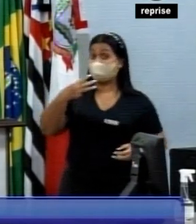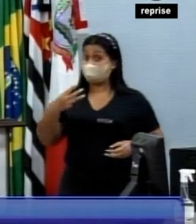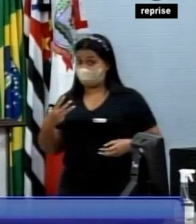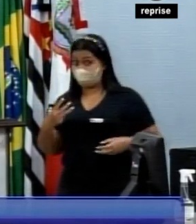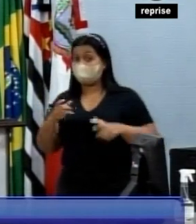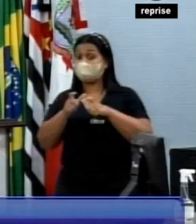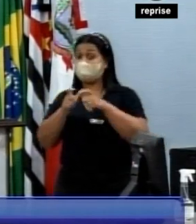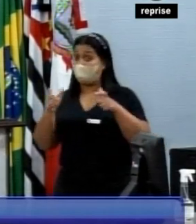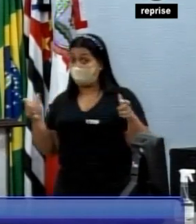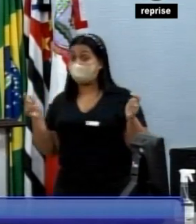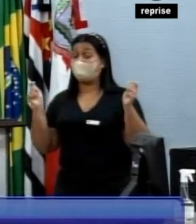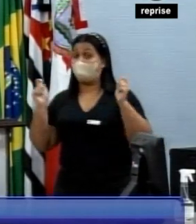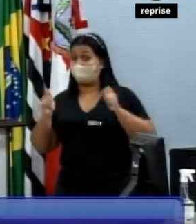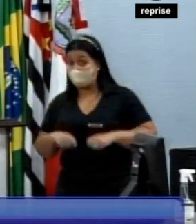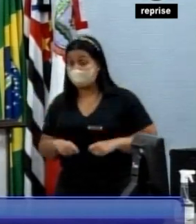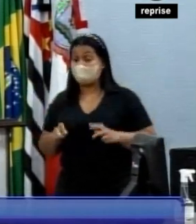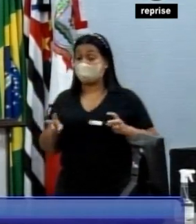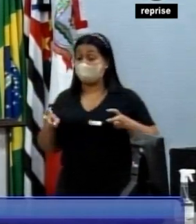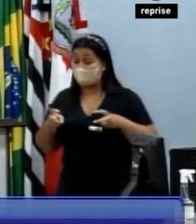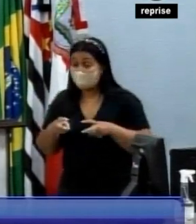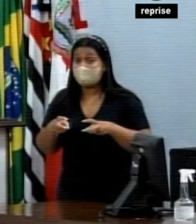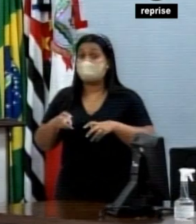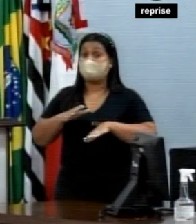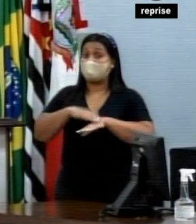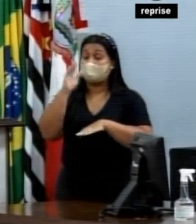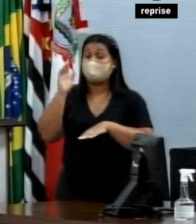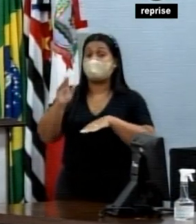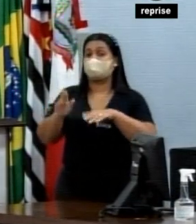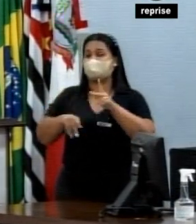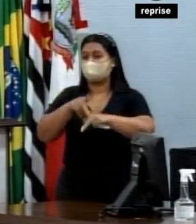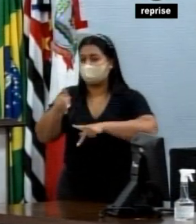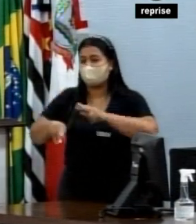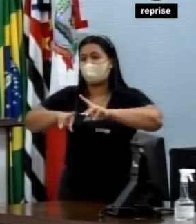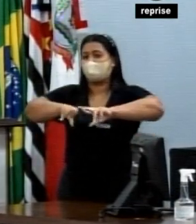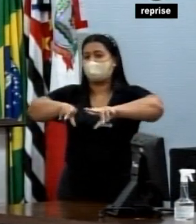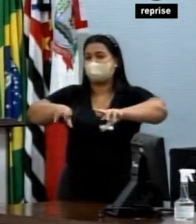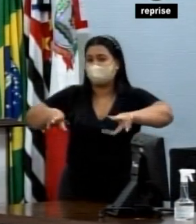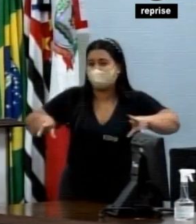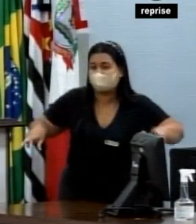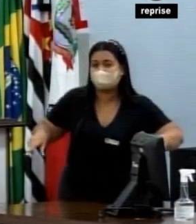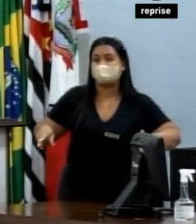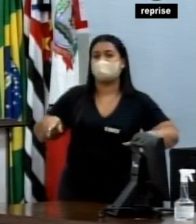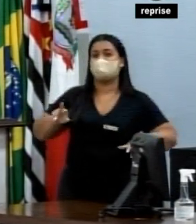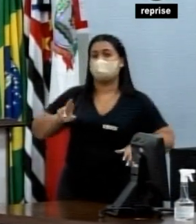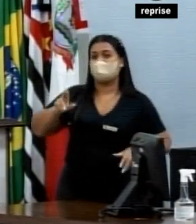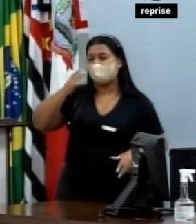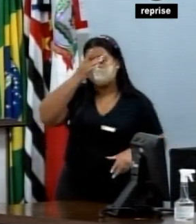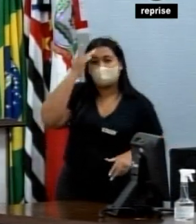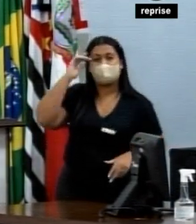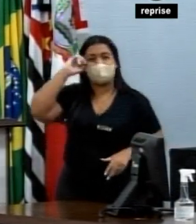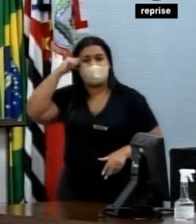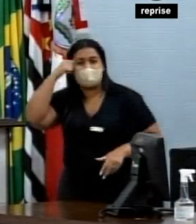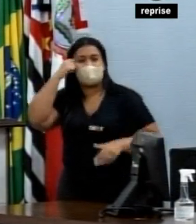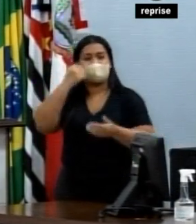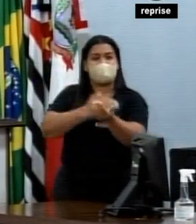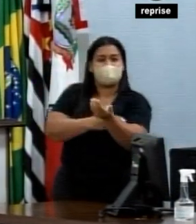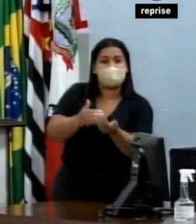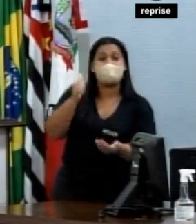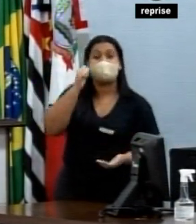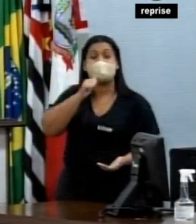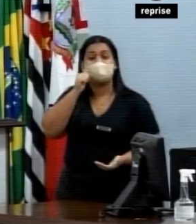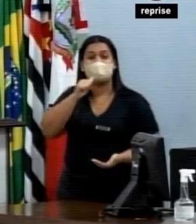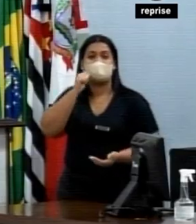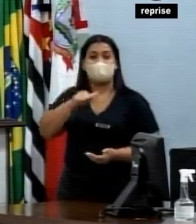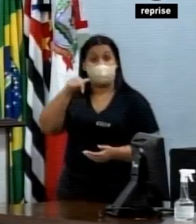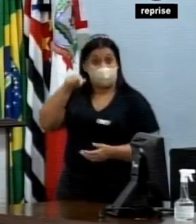vereadores aumenta a possibilidade de ser uma Câmara mais popular, uma Câmara com diversidade, com mais negras e negros, com mais mulheres, coisa que a Câmara